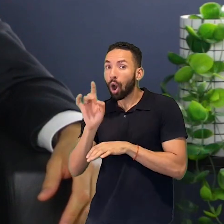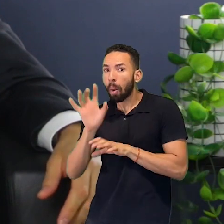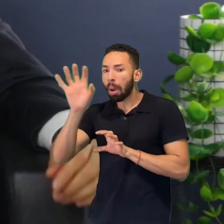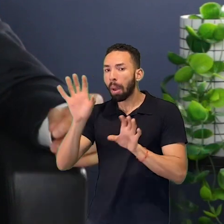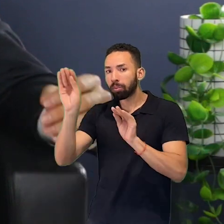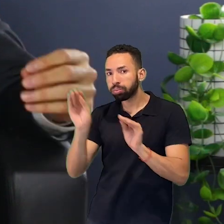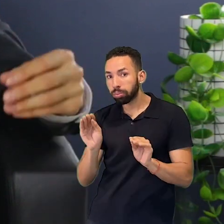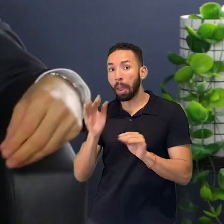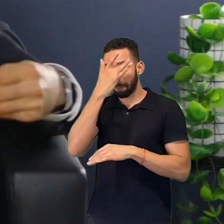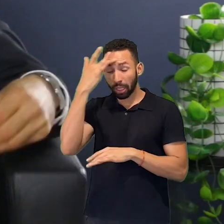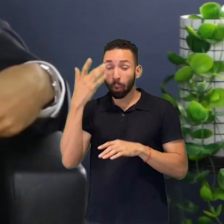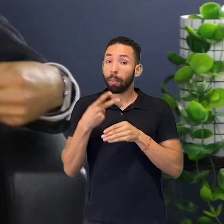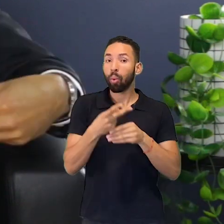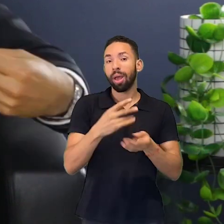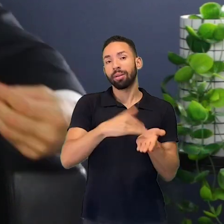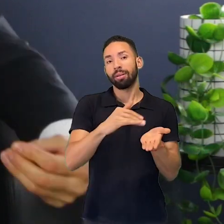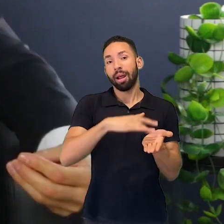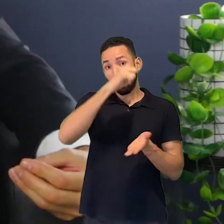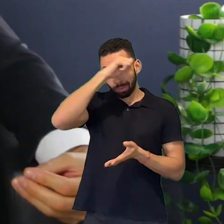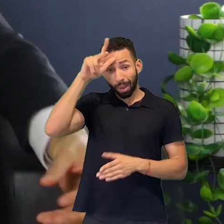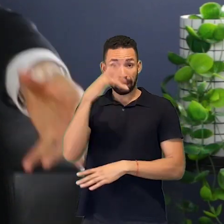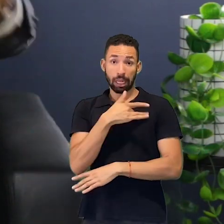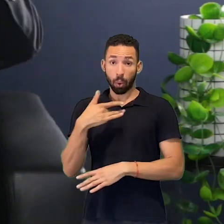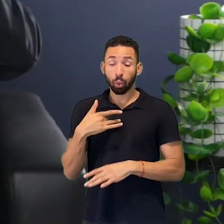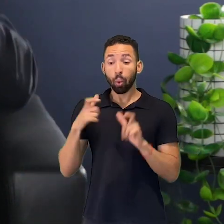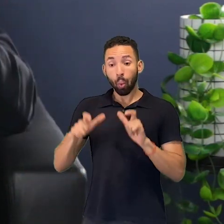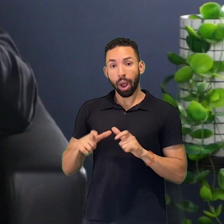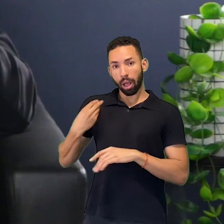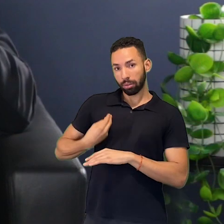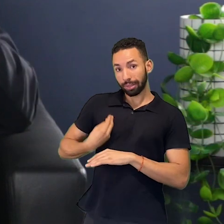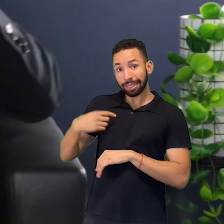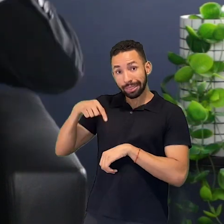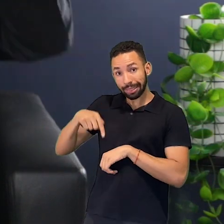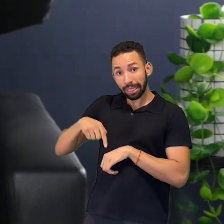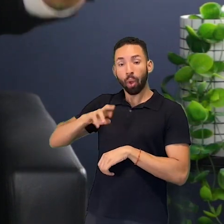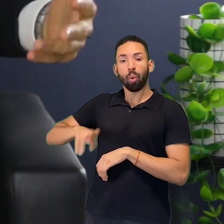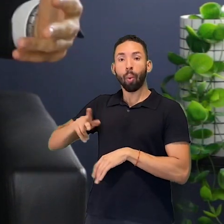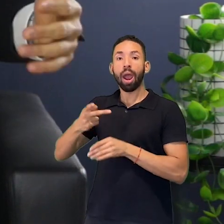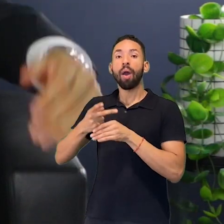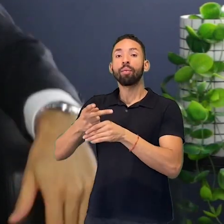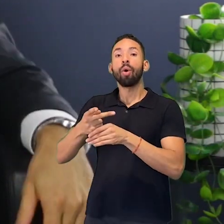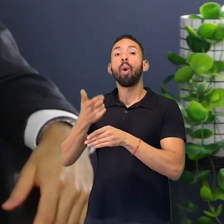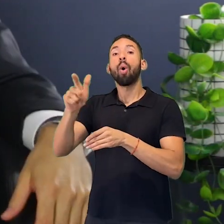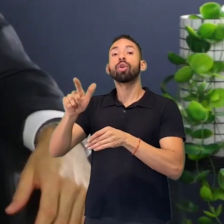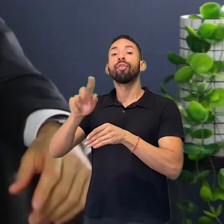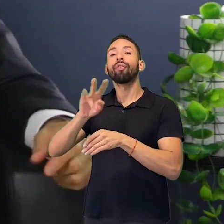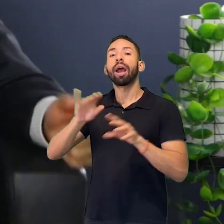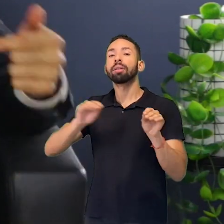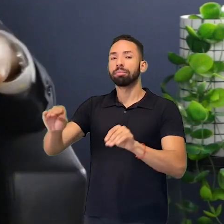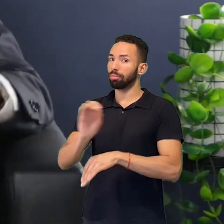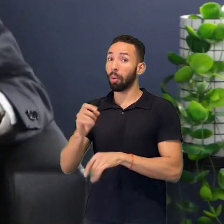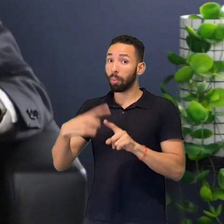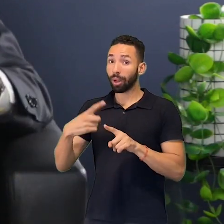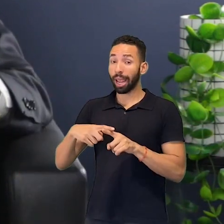essa pessoa ela deve se dirigir à Secretaria Municipal de Saúde do município onde ela está, não daquele onde ela pretende. Porque